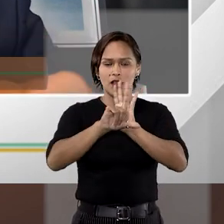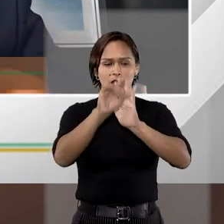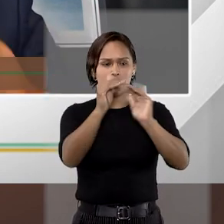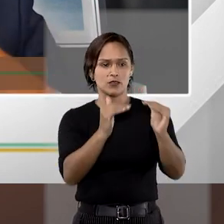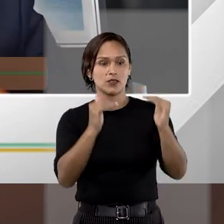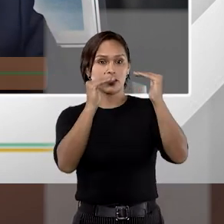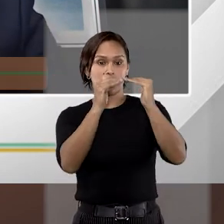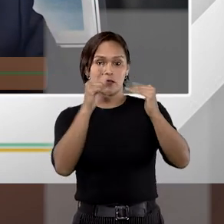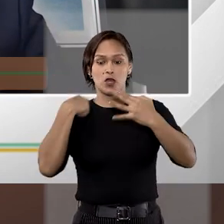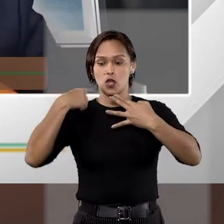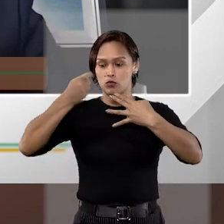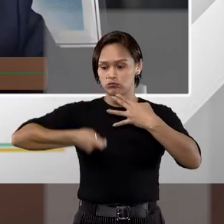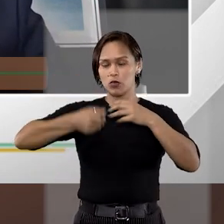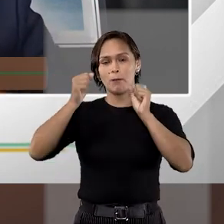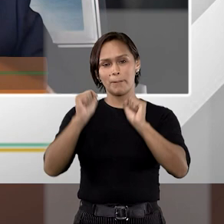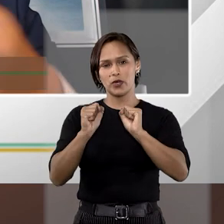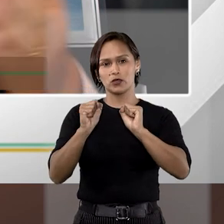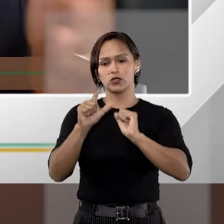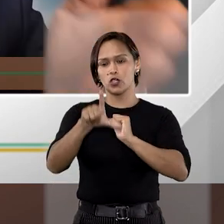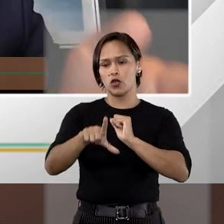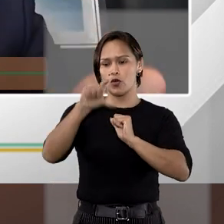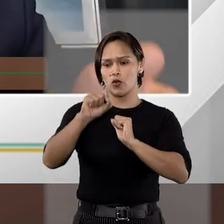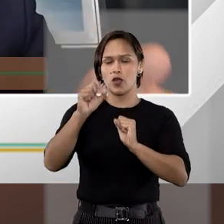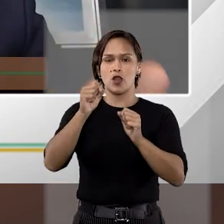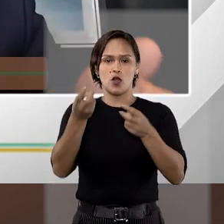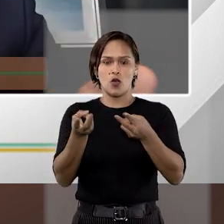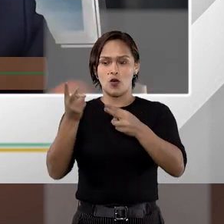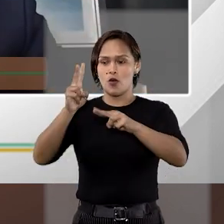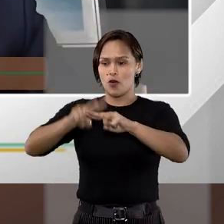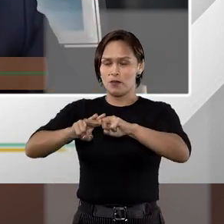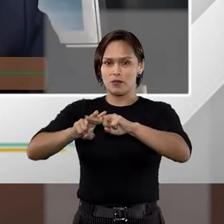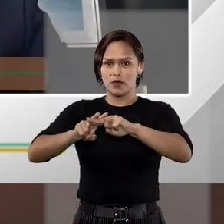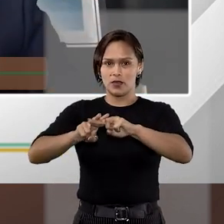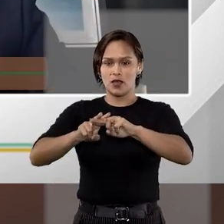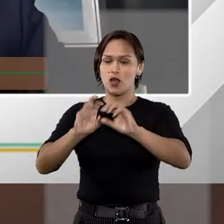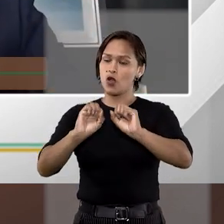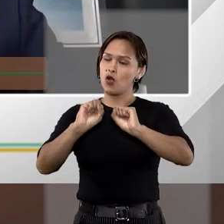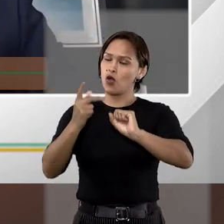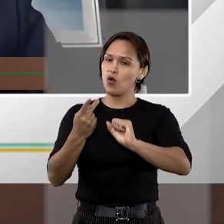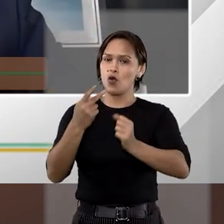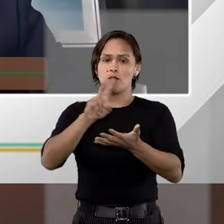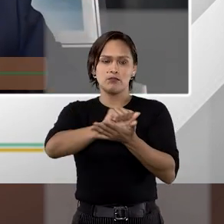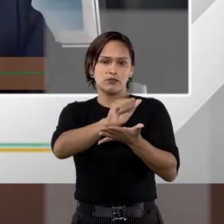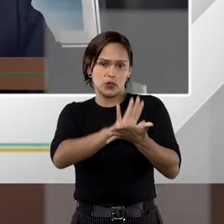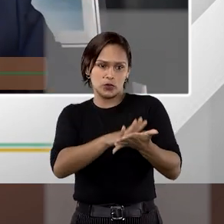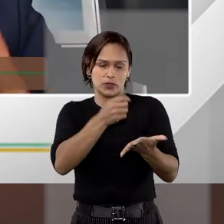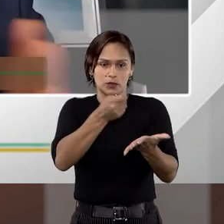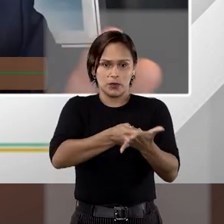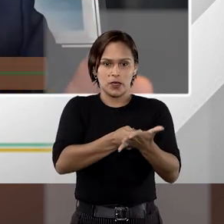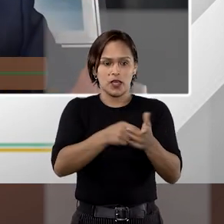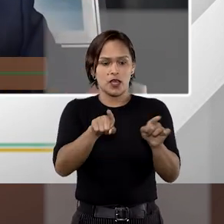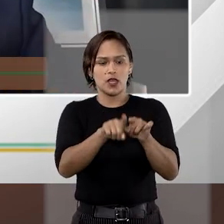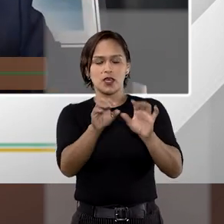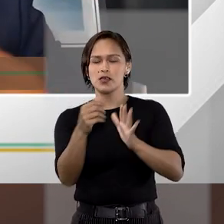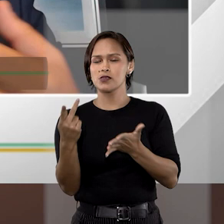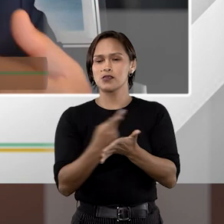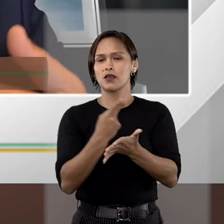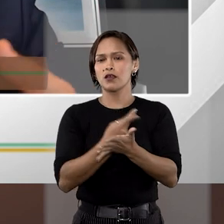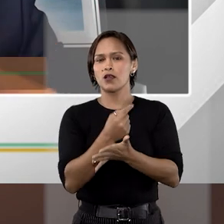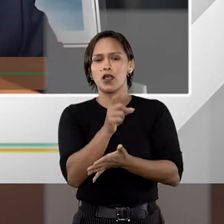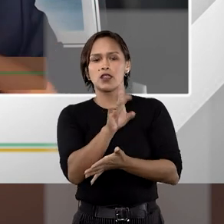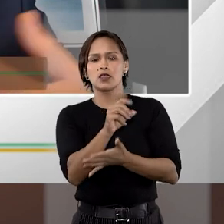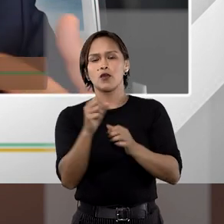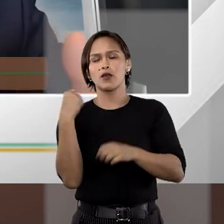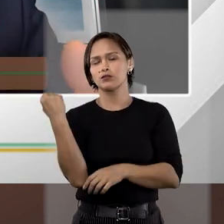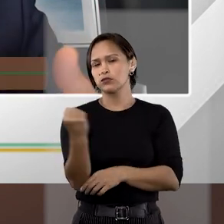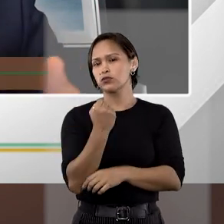ao estabelecer pelo juiz pode escolher ou a pena privativa de liberdade ou a pena de multa que este delito